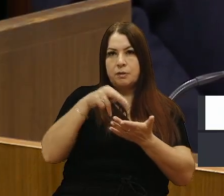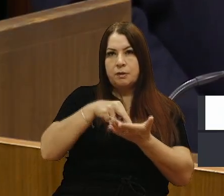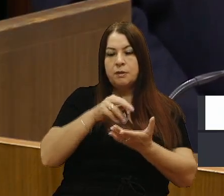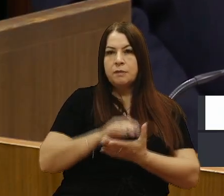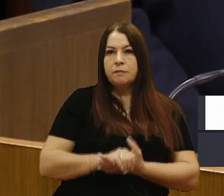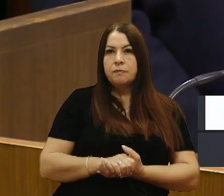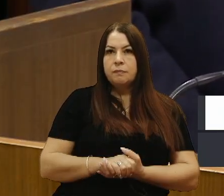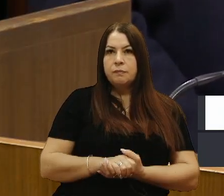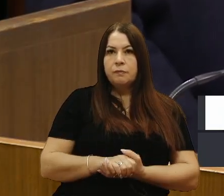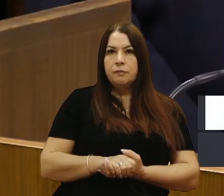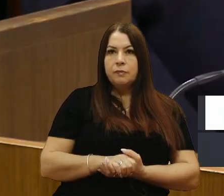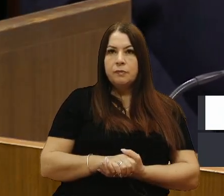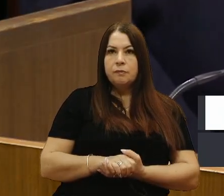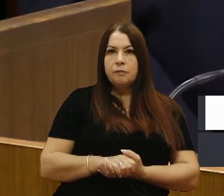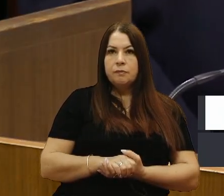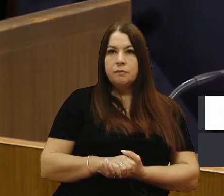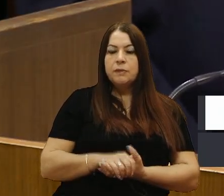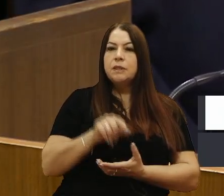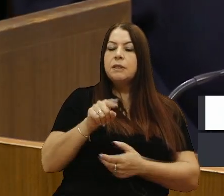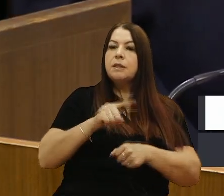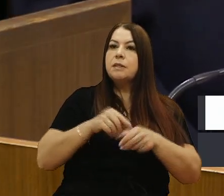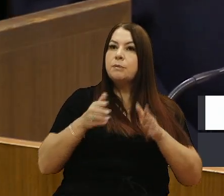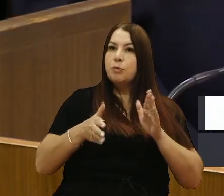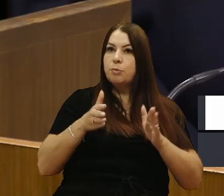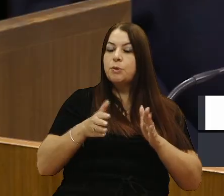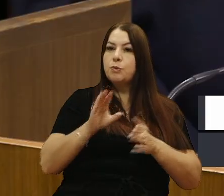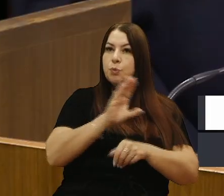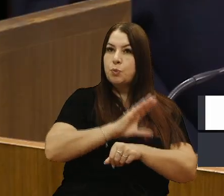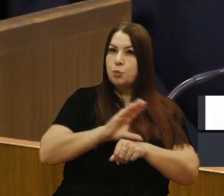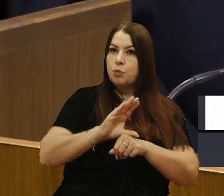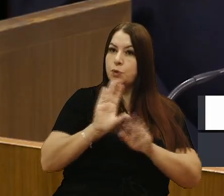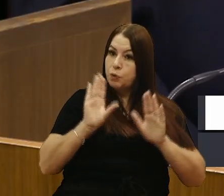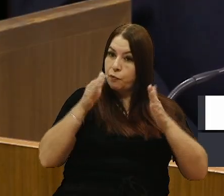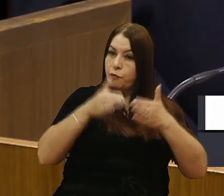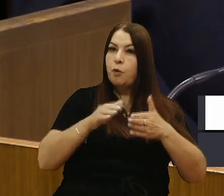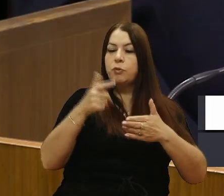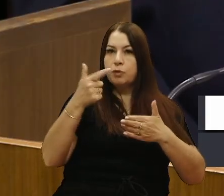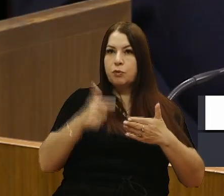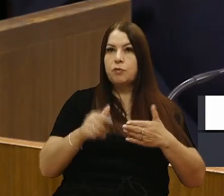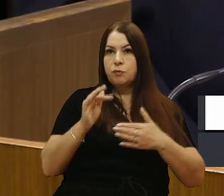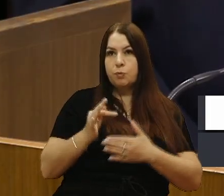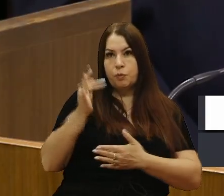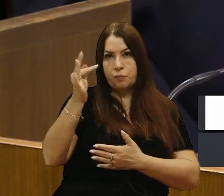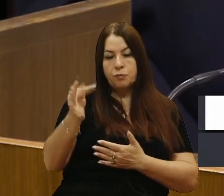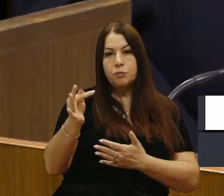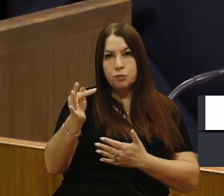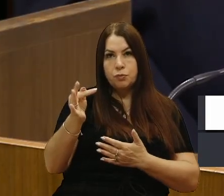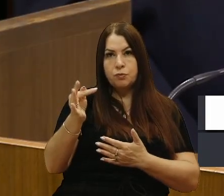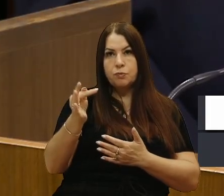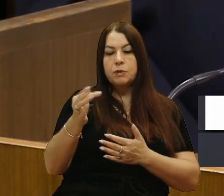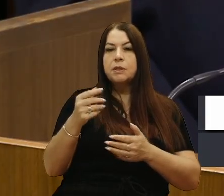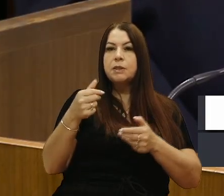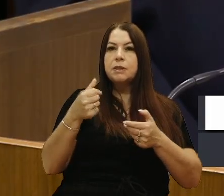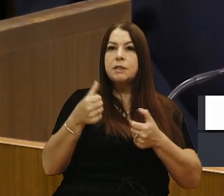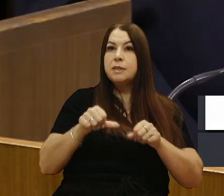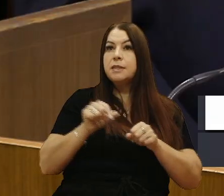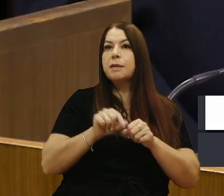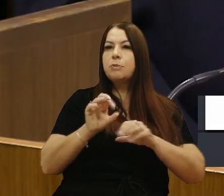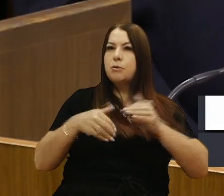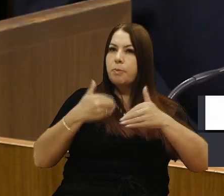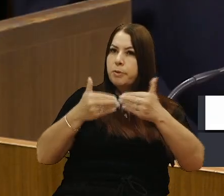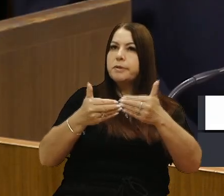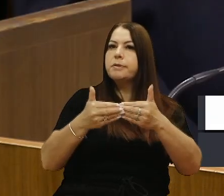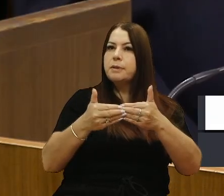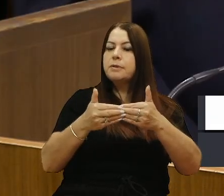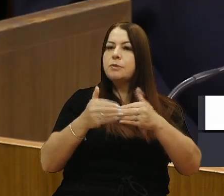realidades. Nesse momento, o curso se volta mais uma vez para o futuro. Estamos em processo